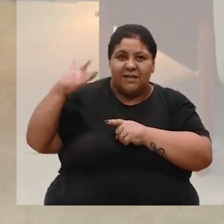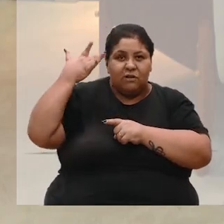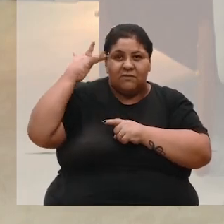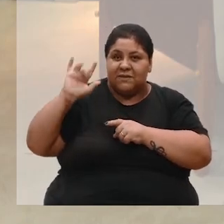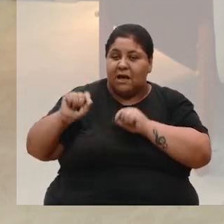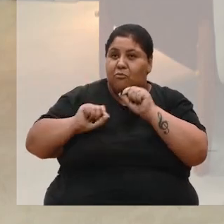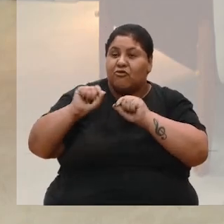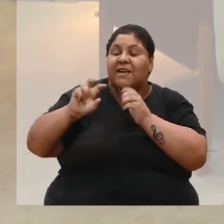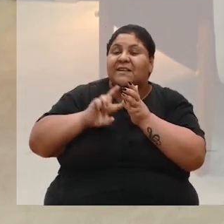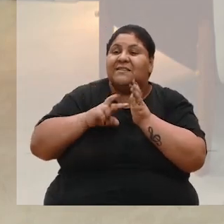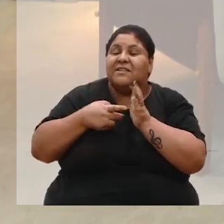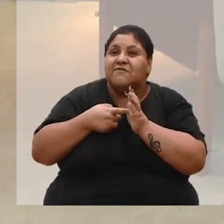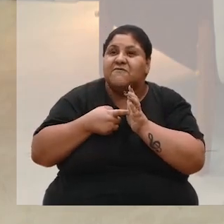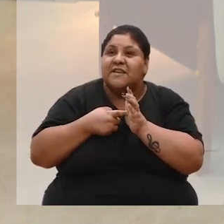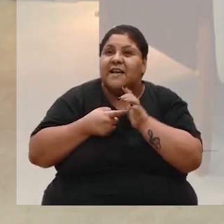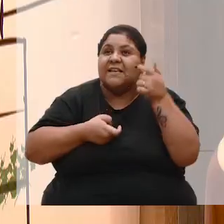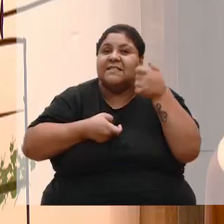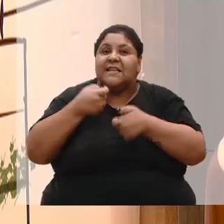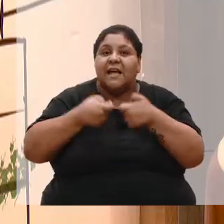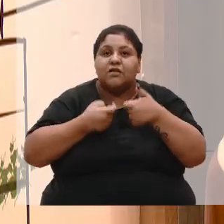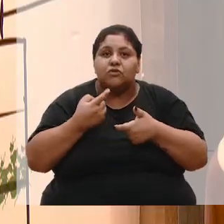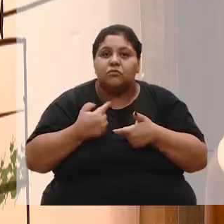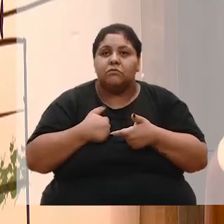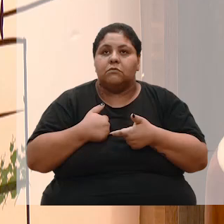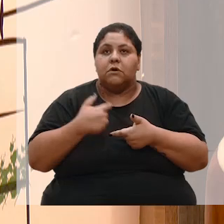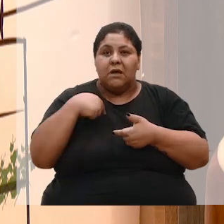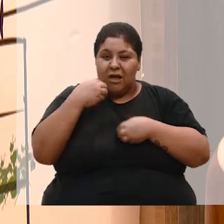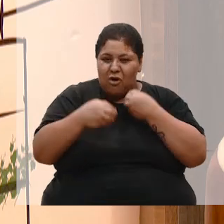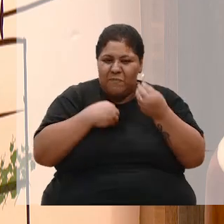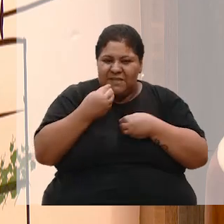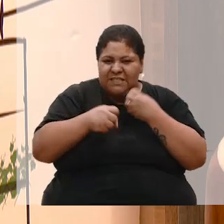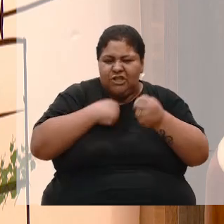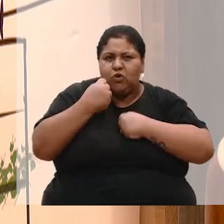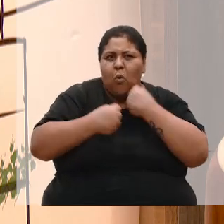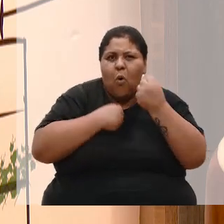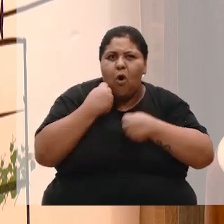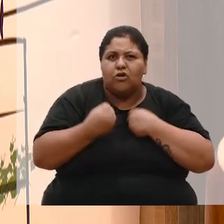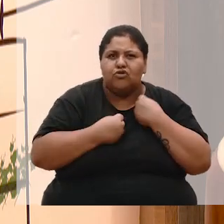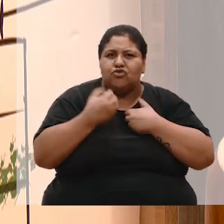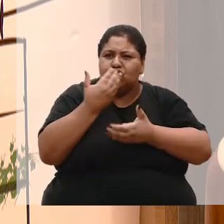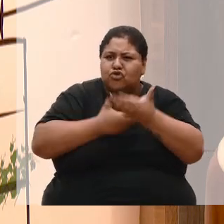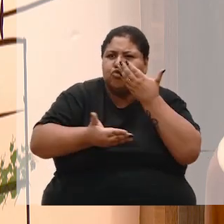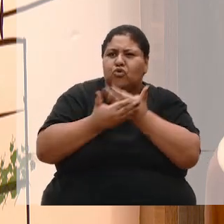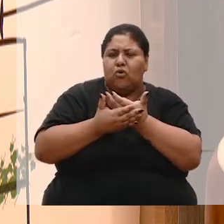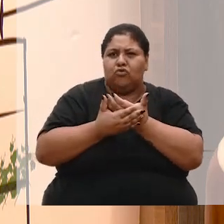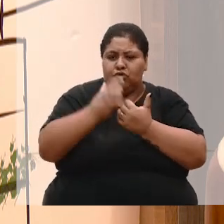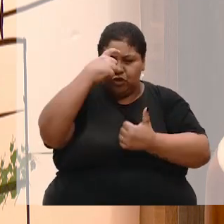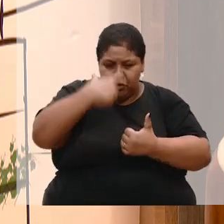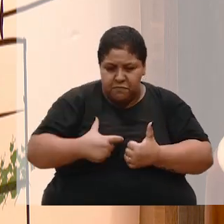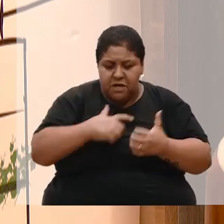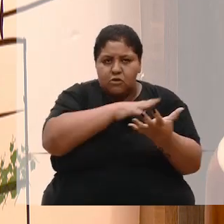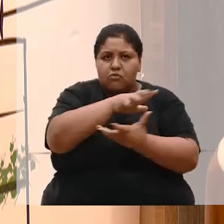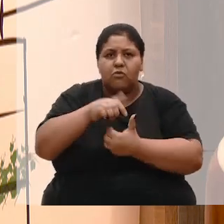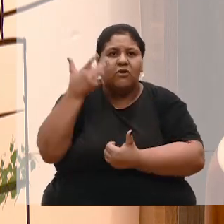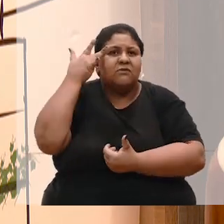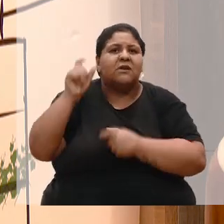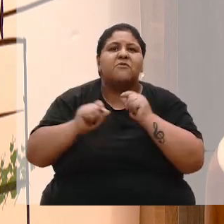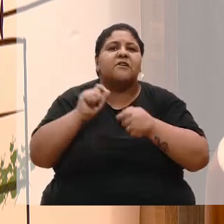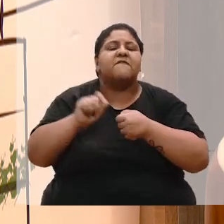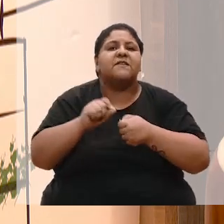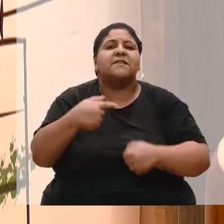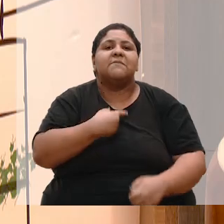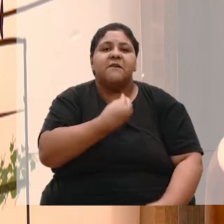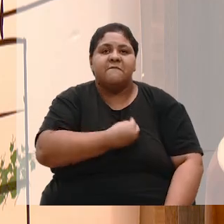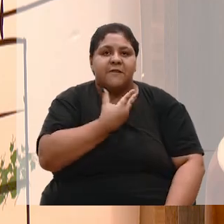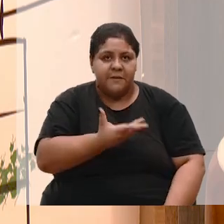sexo, então eu me senti com ódio de mim e do mundo, sabe? Eu não sabia nem o que fazer da minha